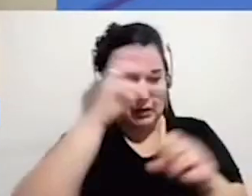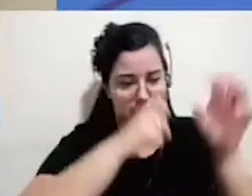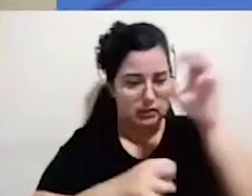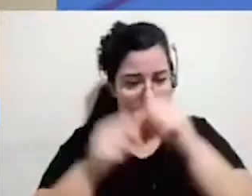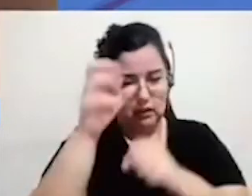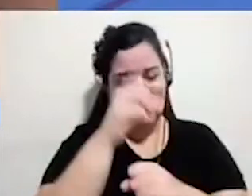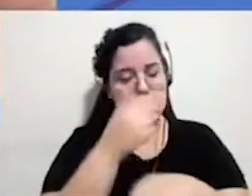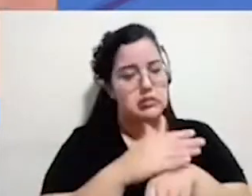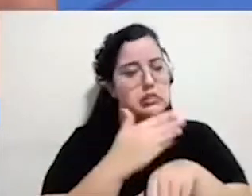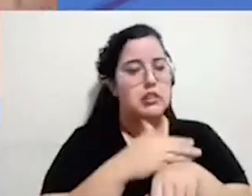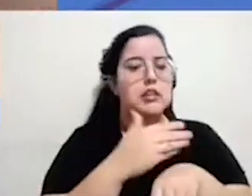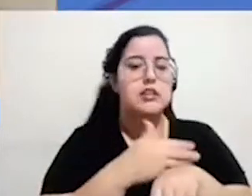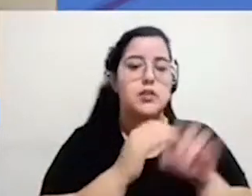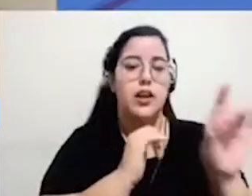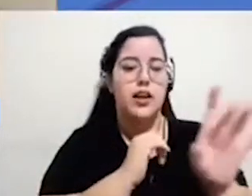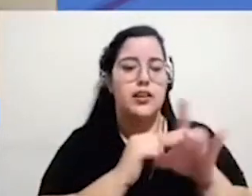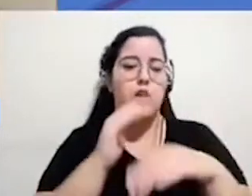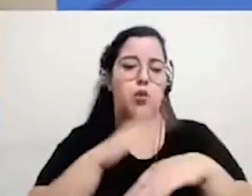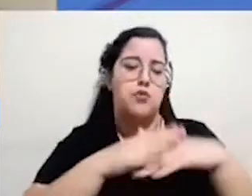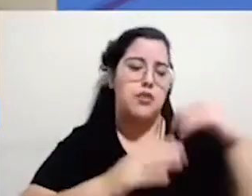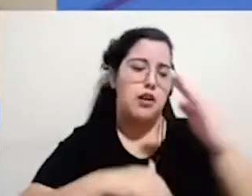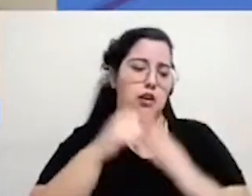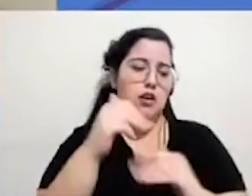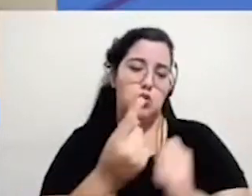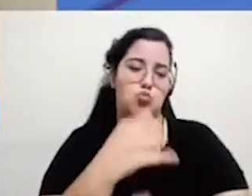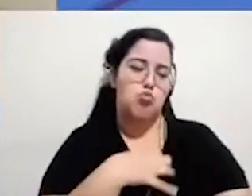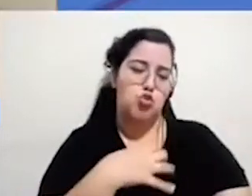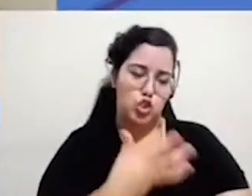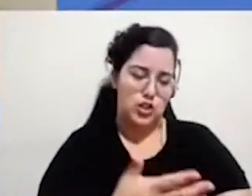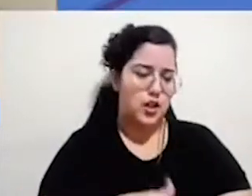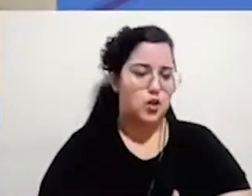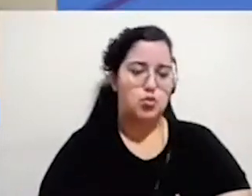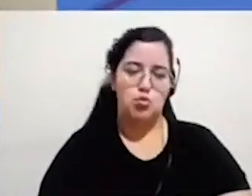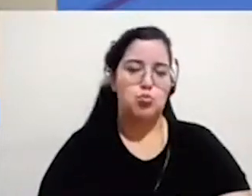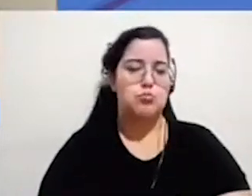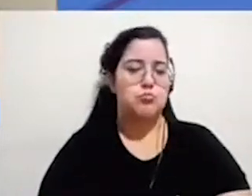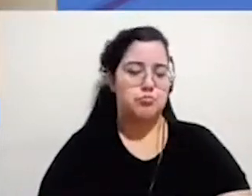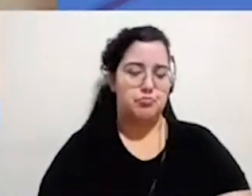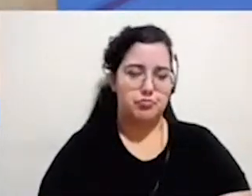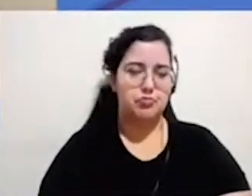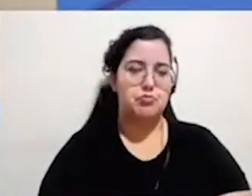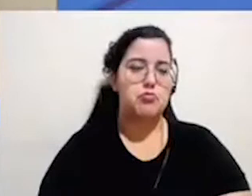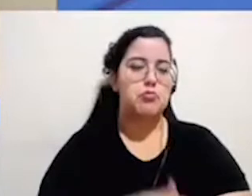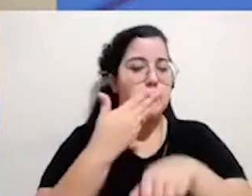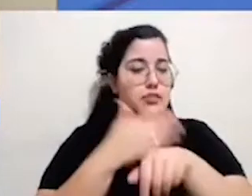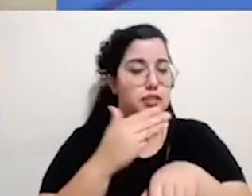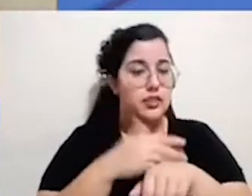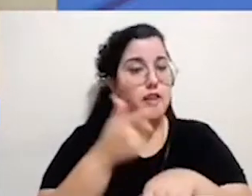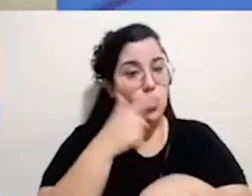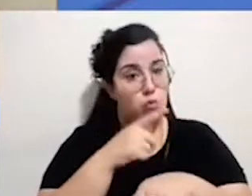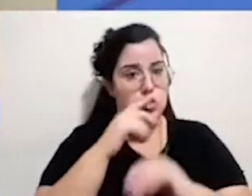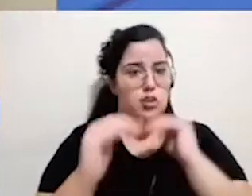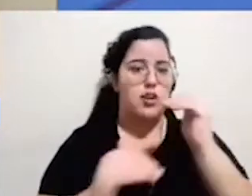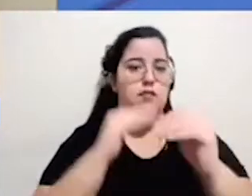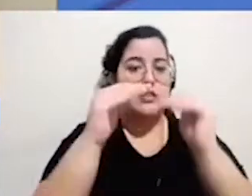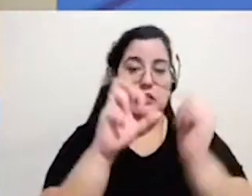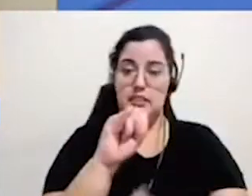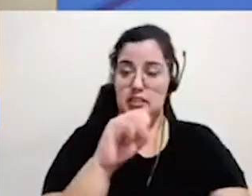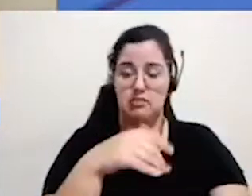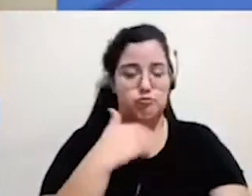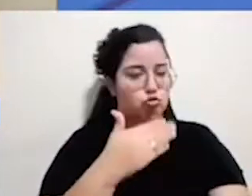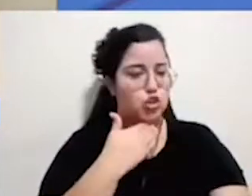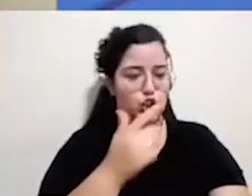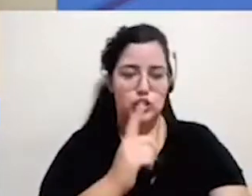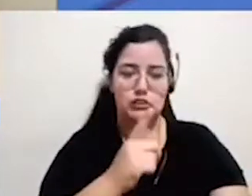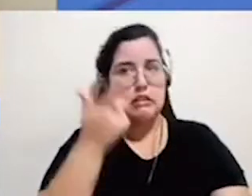com a nossa e cada um vai para um canto, mas é um treino, não vai ter jogo. A gente não vai avançar para lugar nenhum, entendeu? Não tem